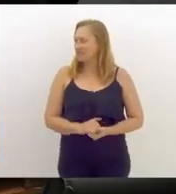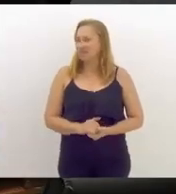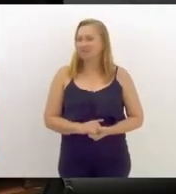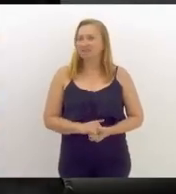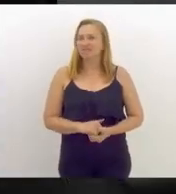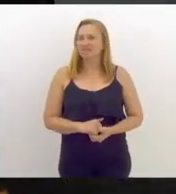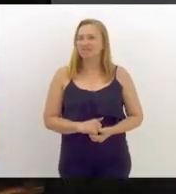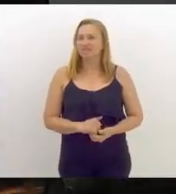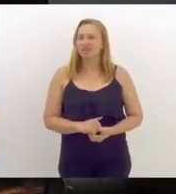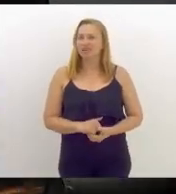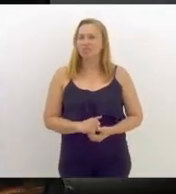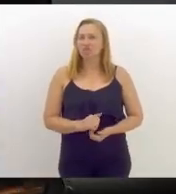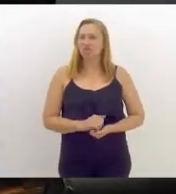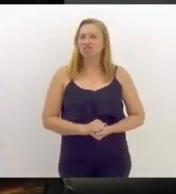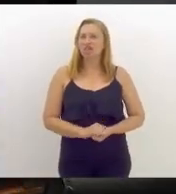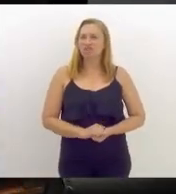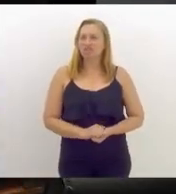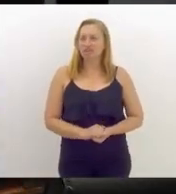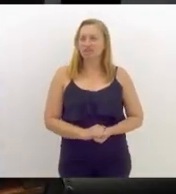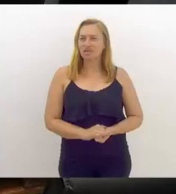senhor presidente